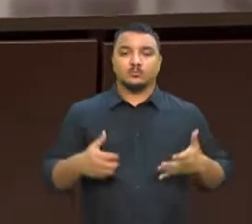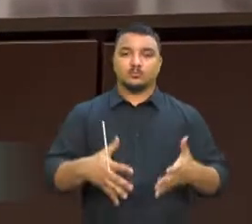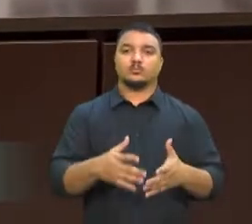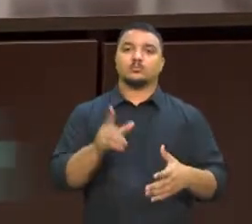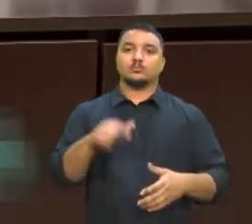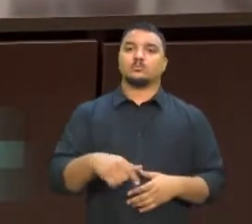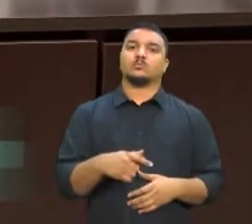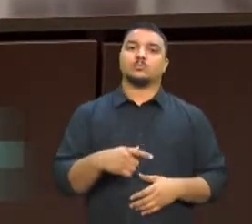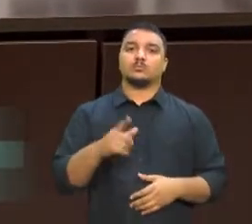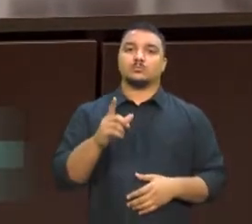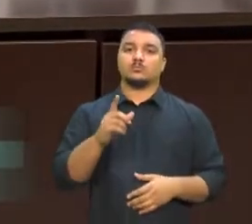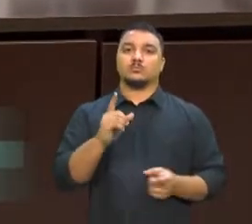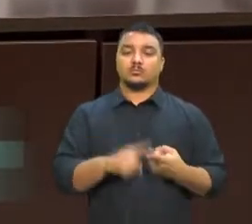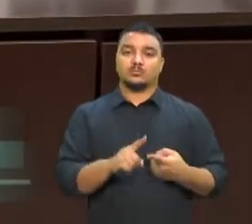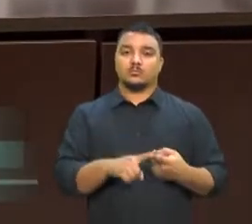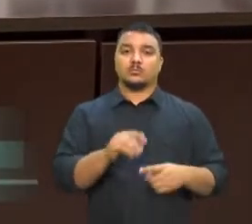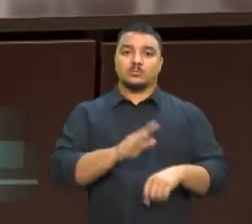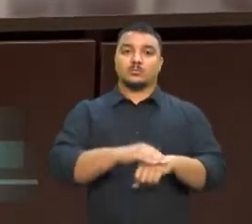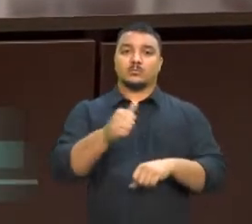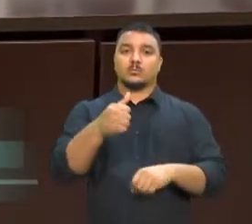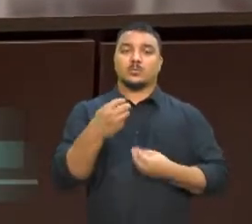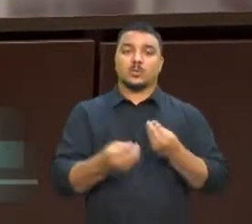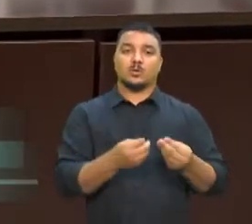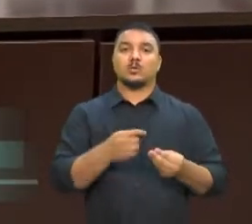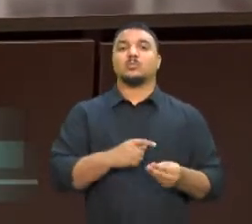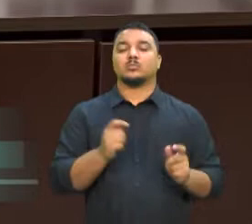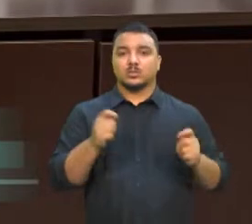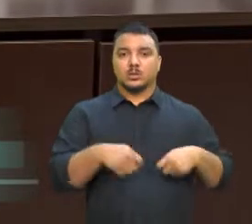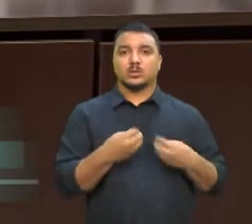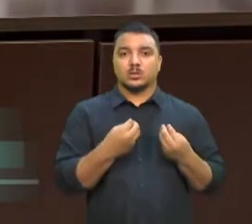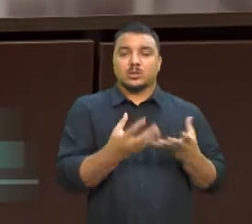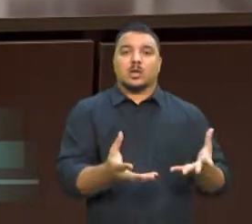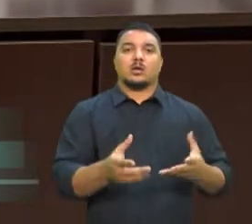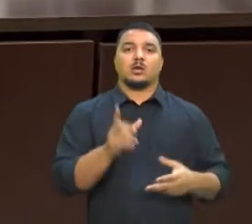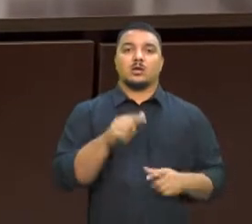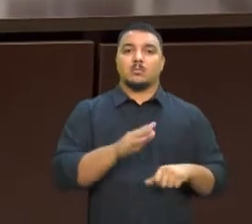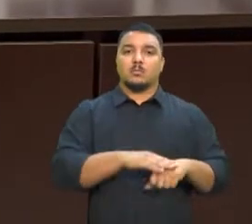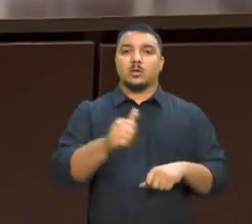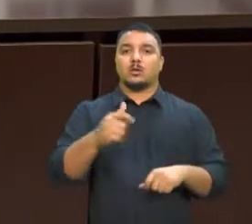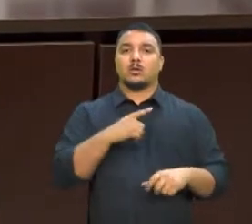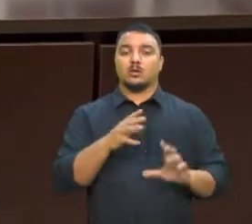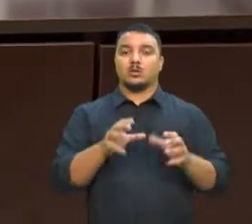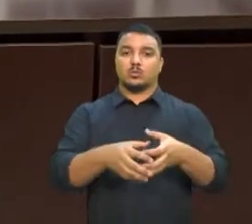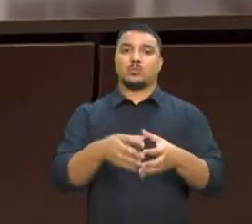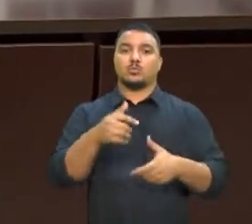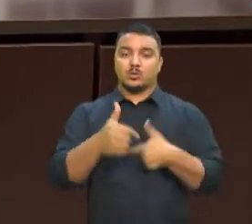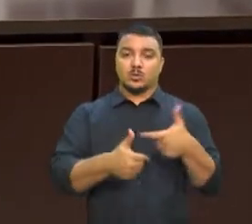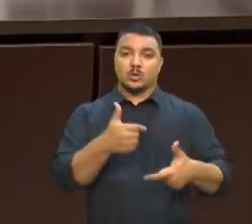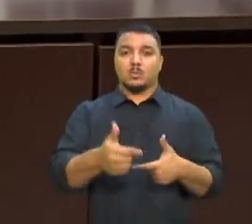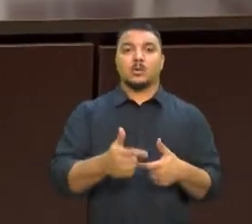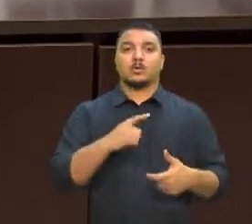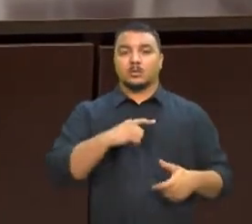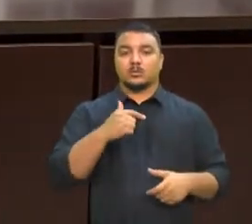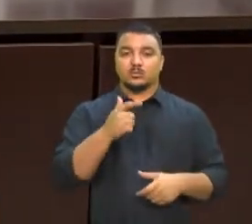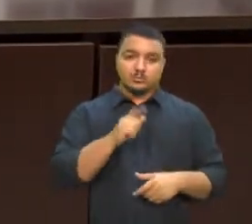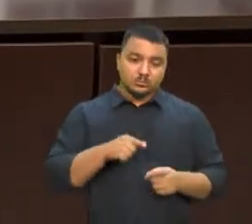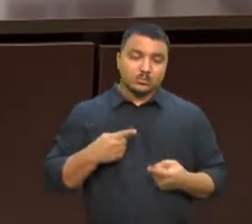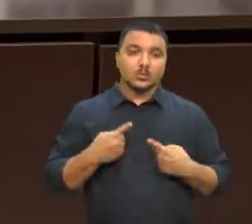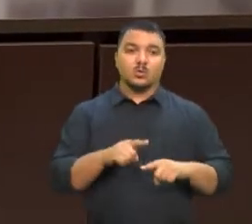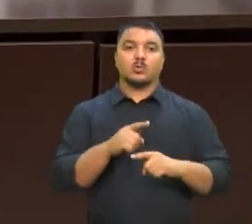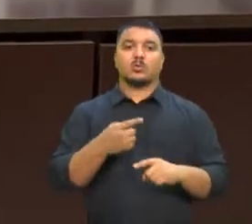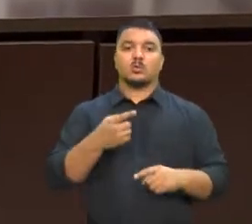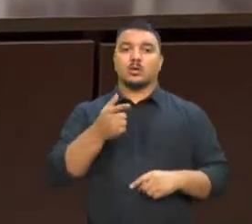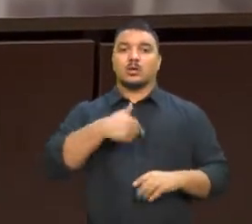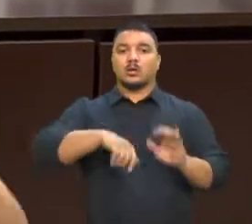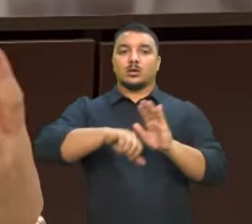pública, em melhorias, conceder melhorias, né, para o grupo de trabalho que faz o enfrentamento ao crime, para que